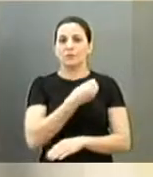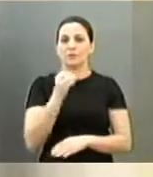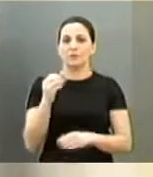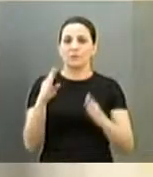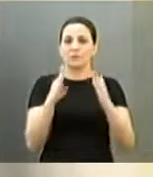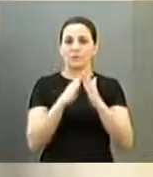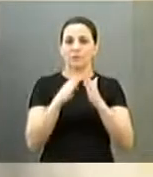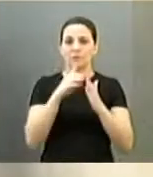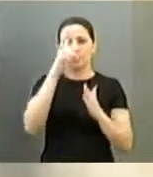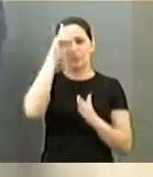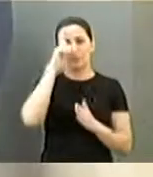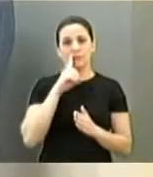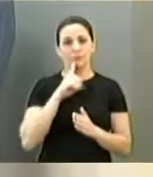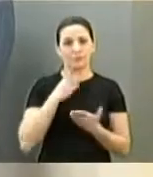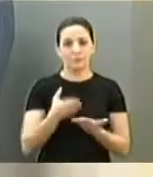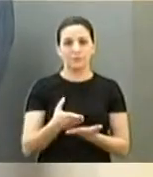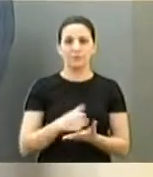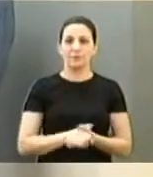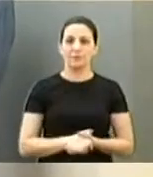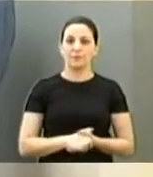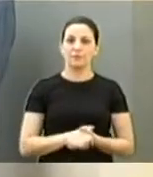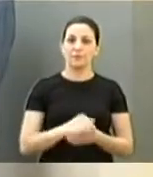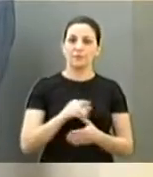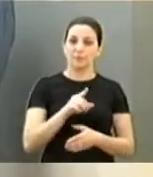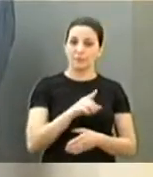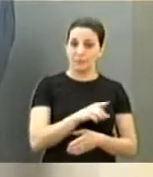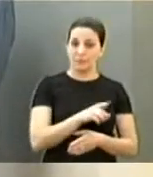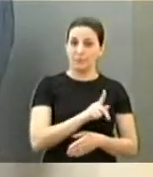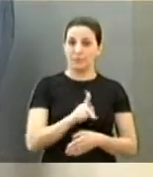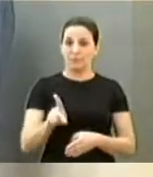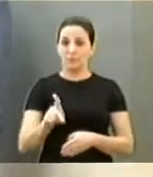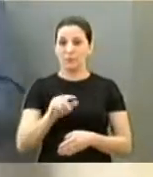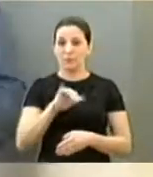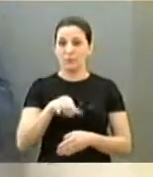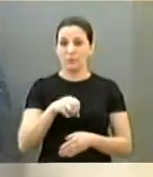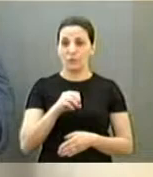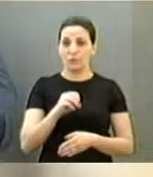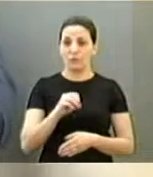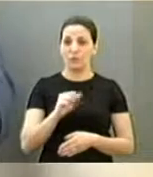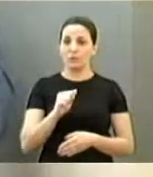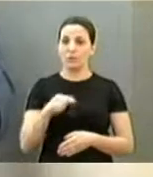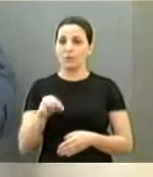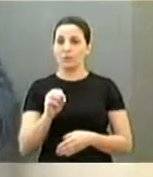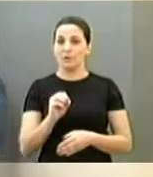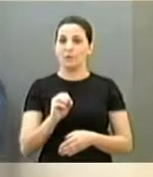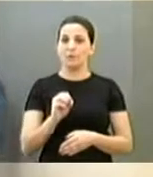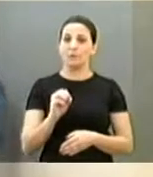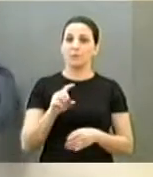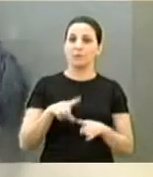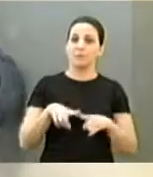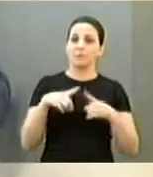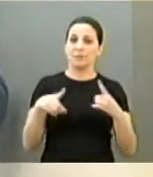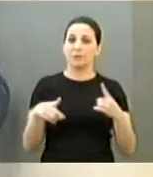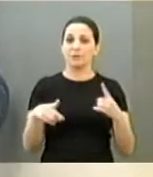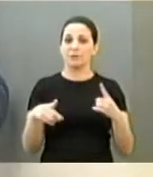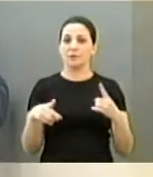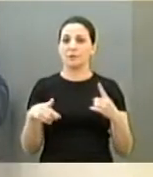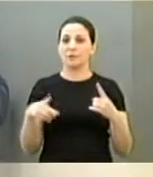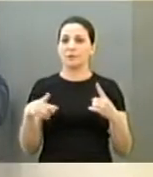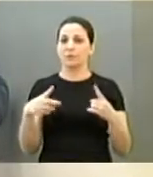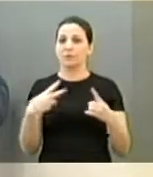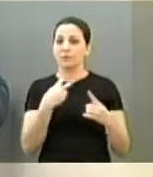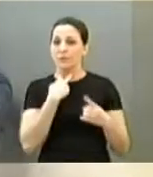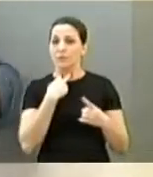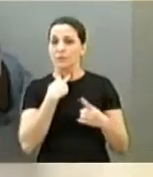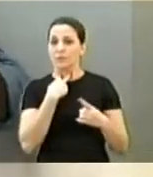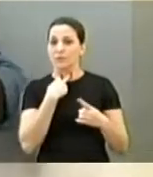amarela. Isso, vereador João Farias, presidente da casa, não será o suficiente ao passarmos para o